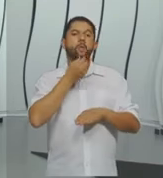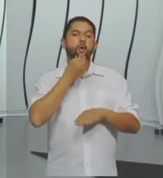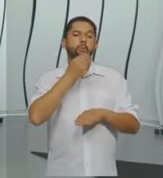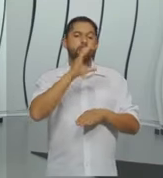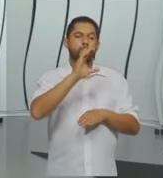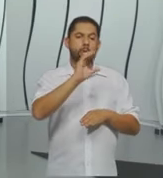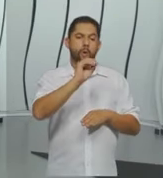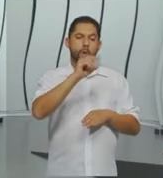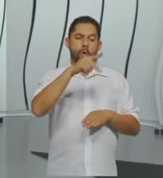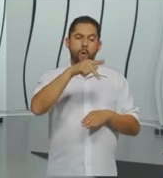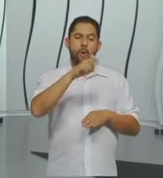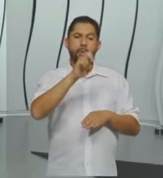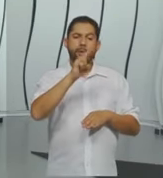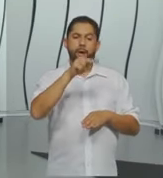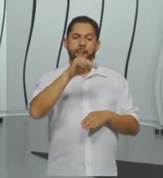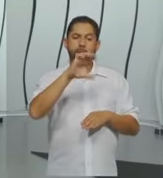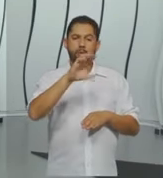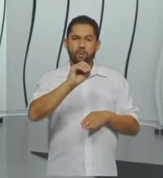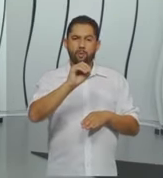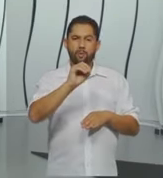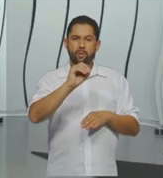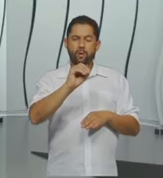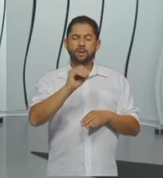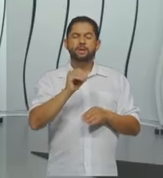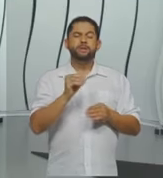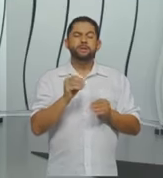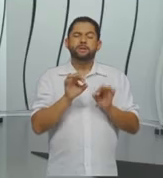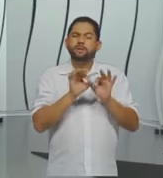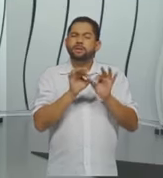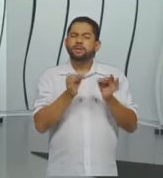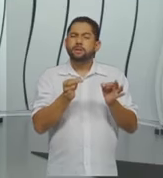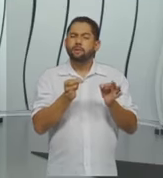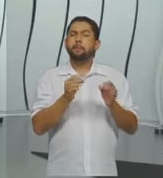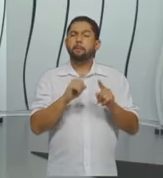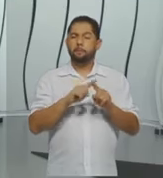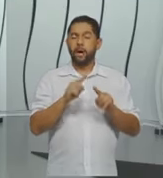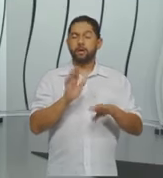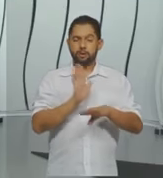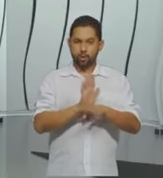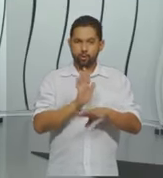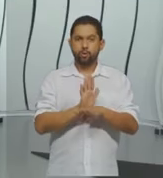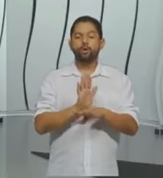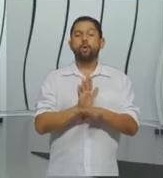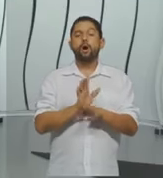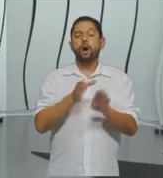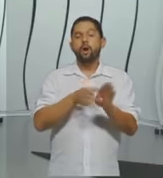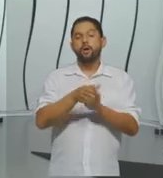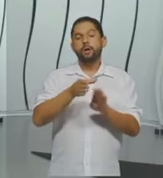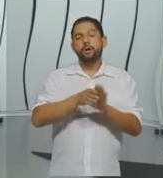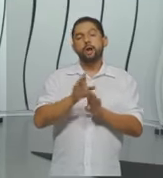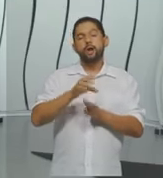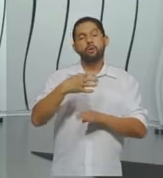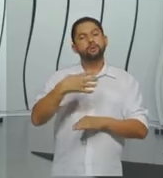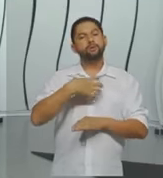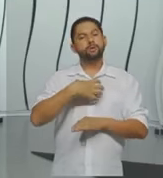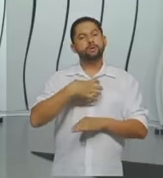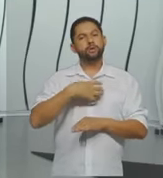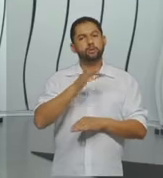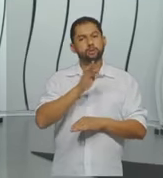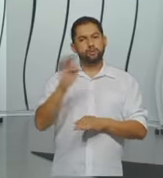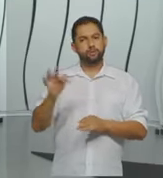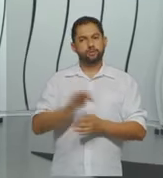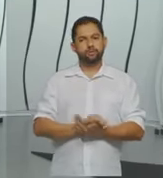bem sutil, ela serviu como um norteador para muitas coisas que vieram a seguir. Ainda no século